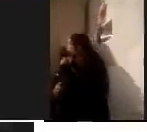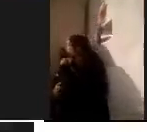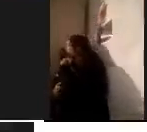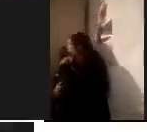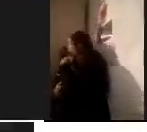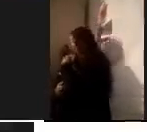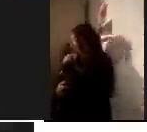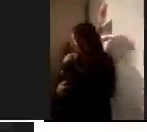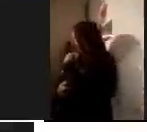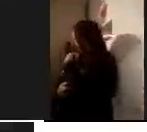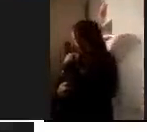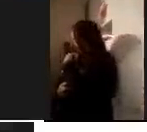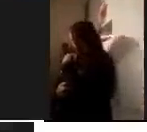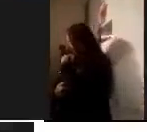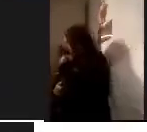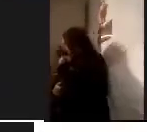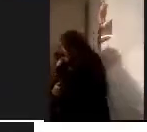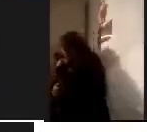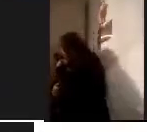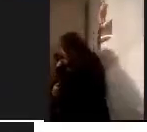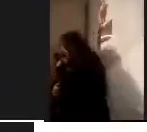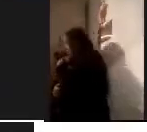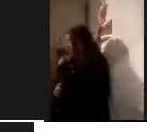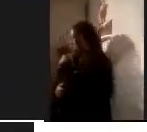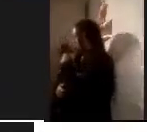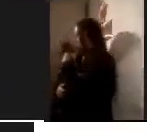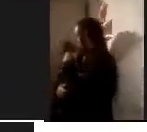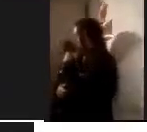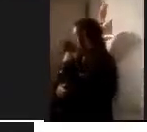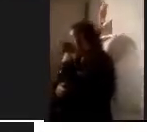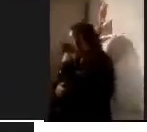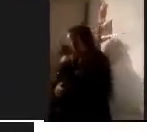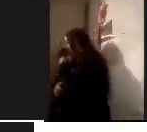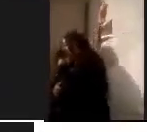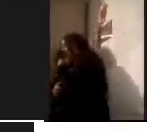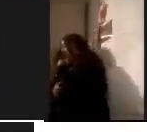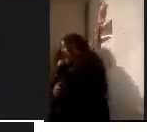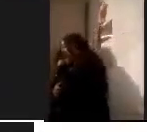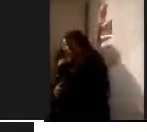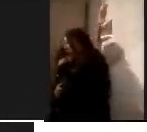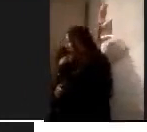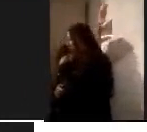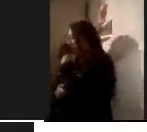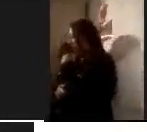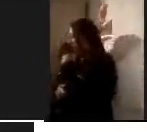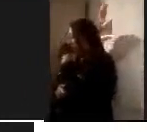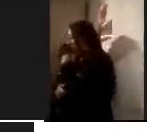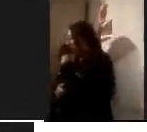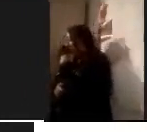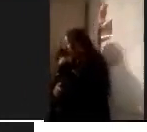um dos líquidos mais preciosos da Terra, é o leite materno. E a gente acaba desperdiçando e nem sabe disso,